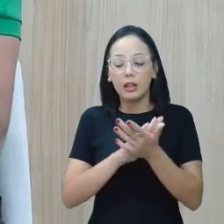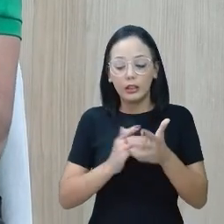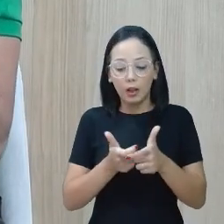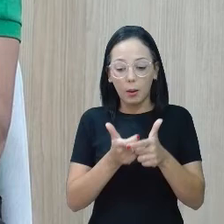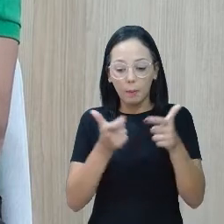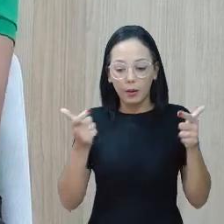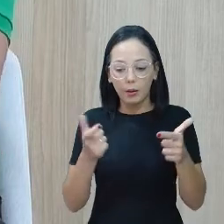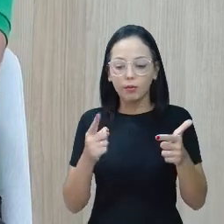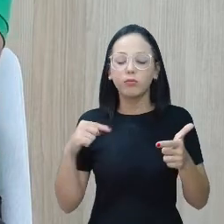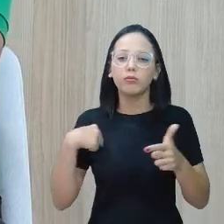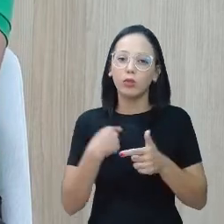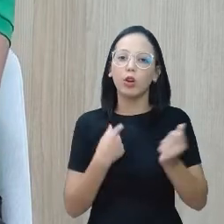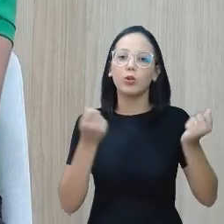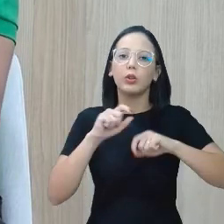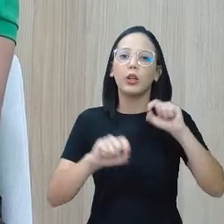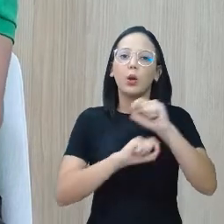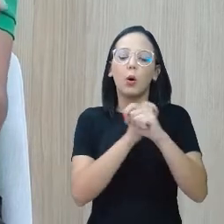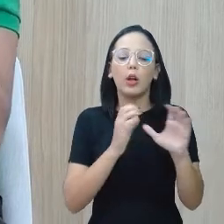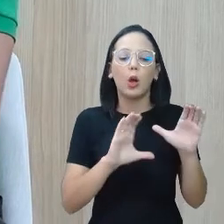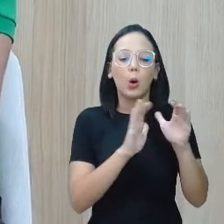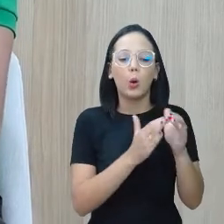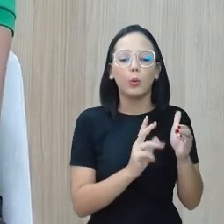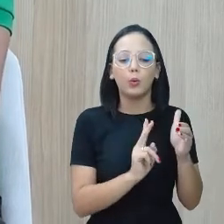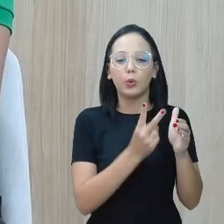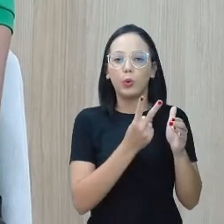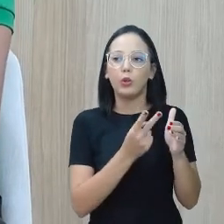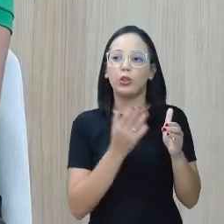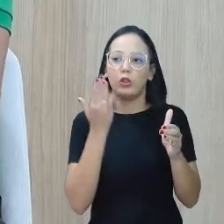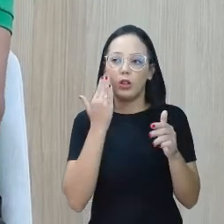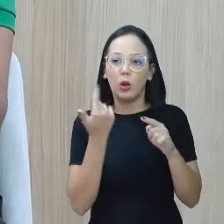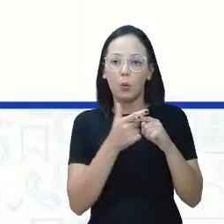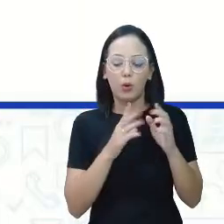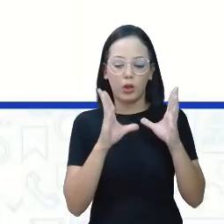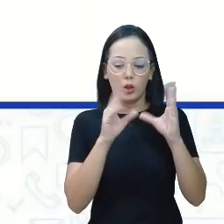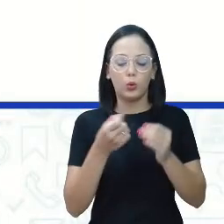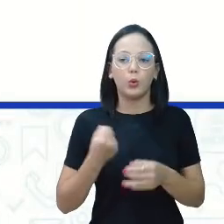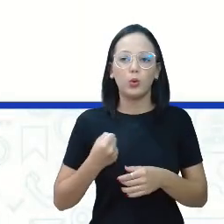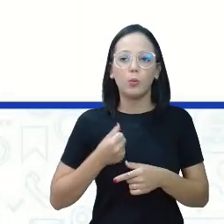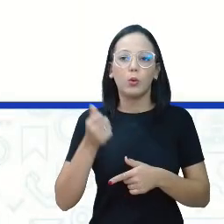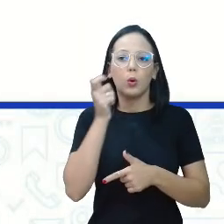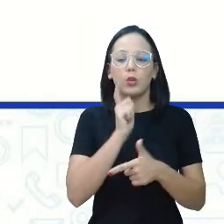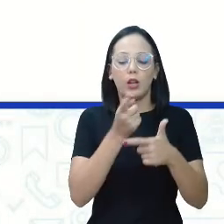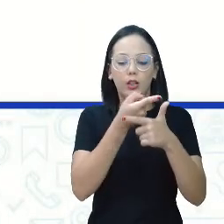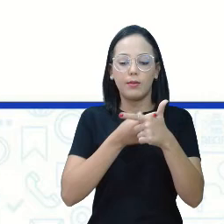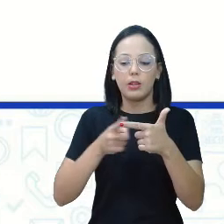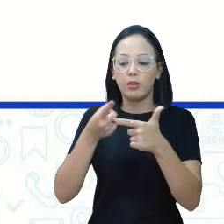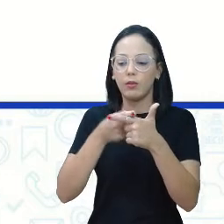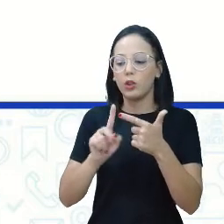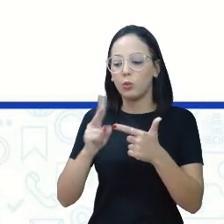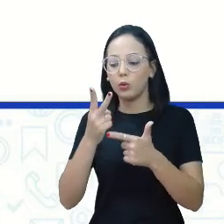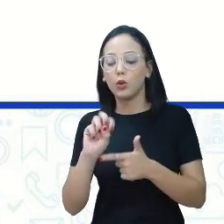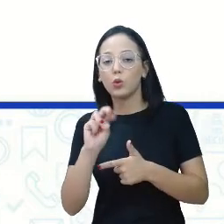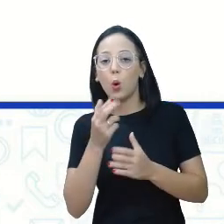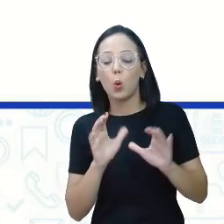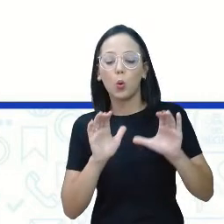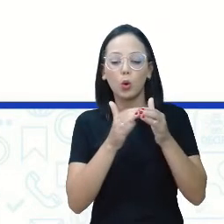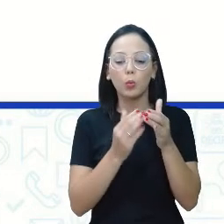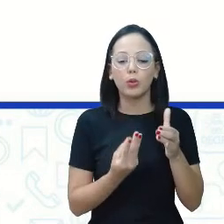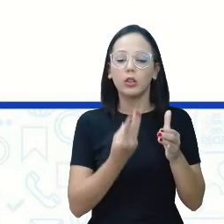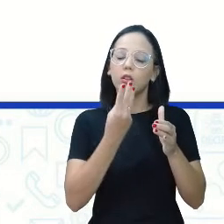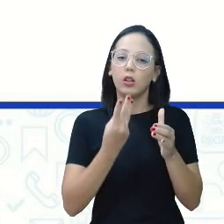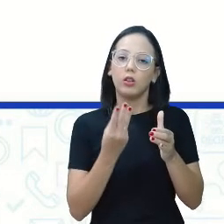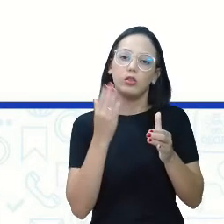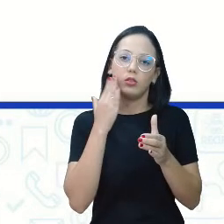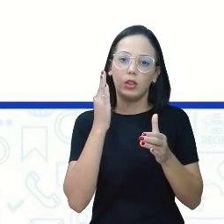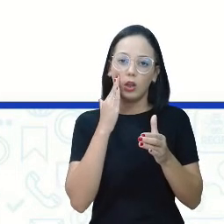possível, a gente poderia colocar grupos de 2, por exemplo, que todos os números ali dá para dividir por 2. Ou grupos de 3,